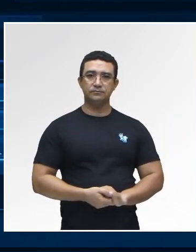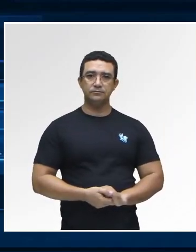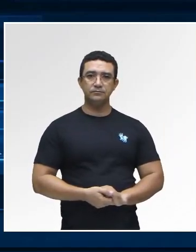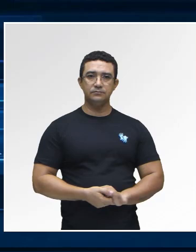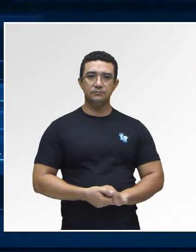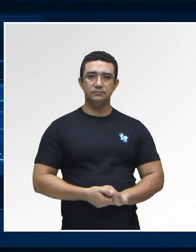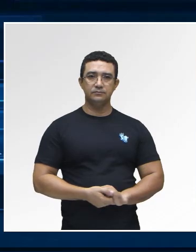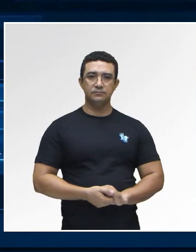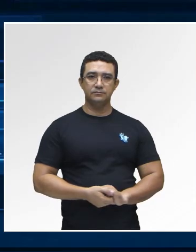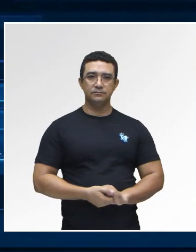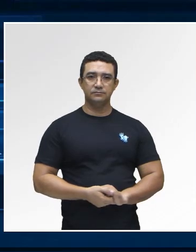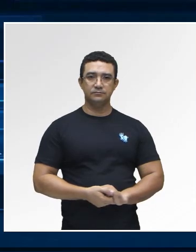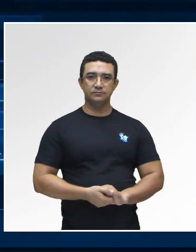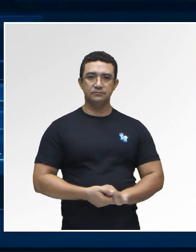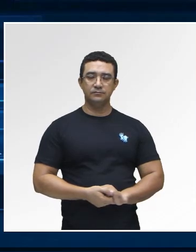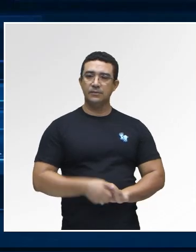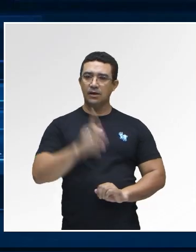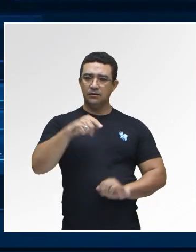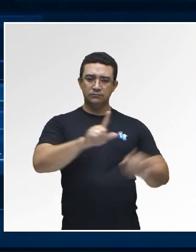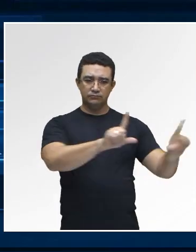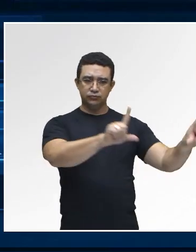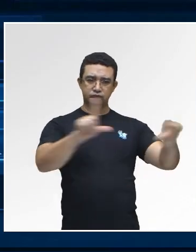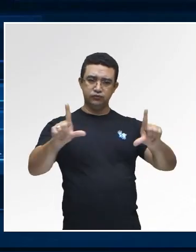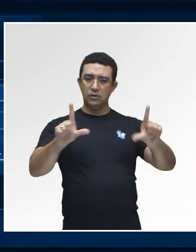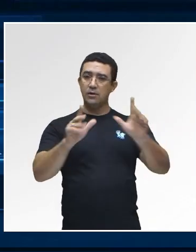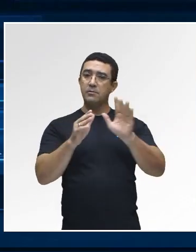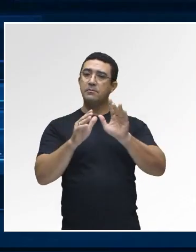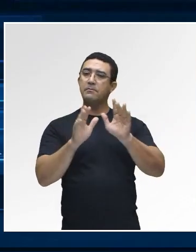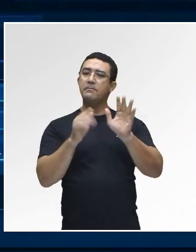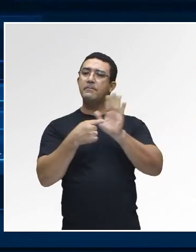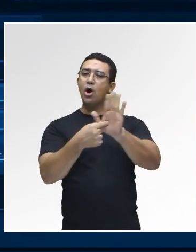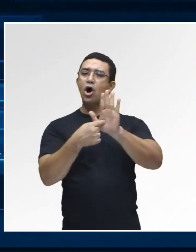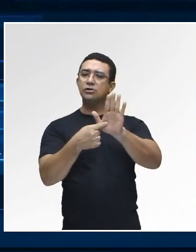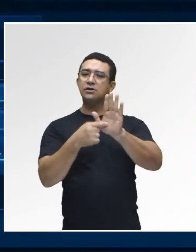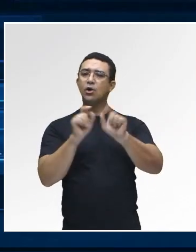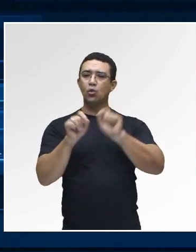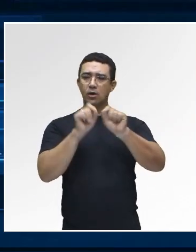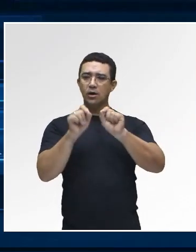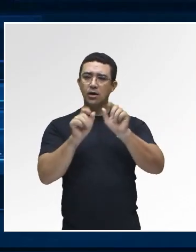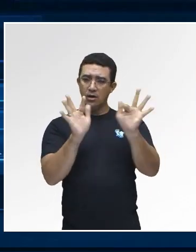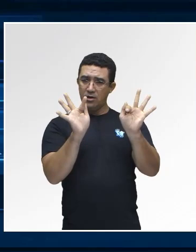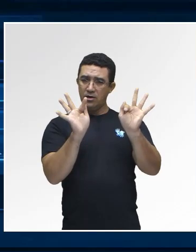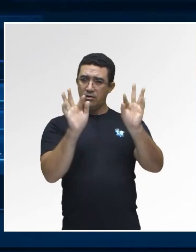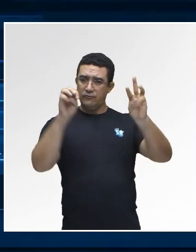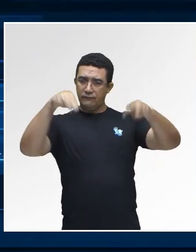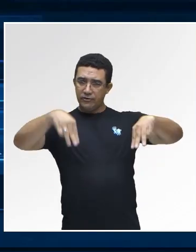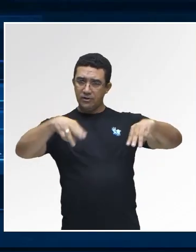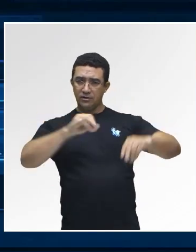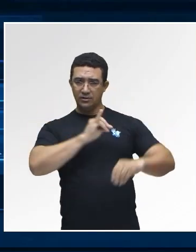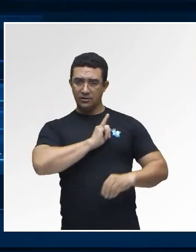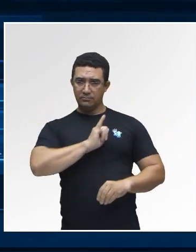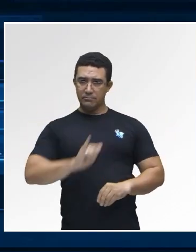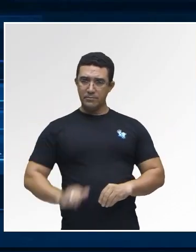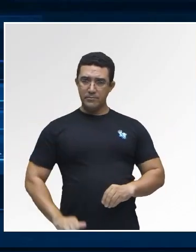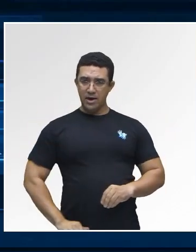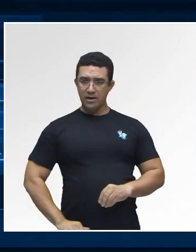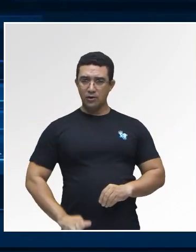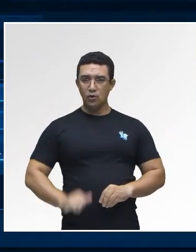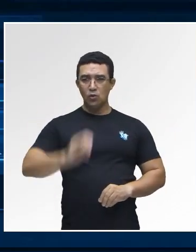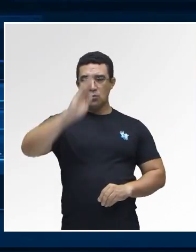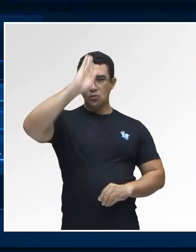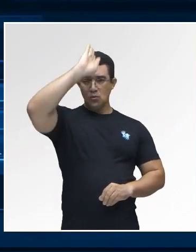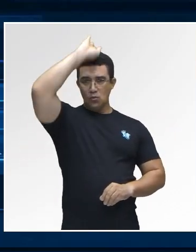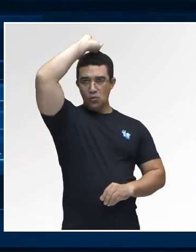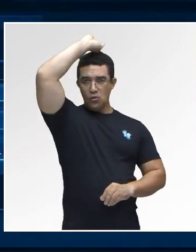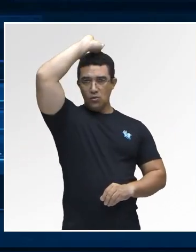uma iconografia que mostra o fim do Império Romano. Vale ressaltá-lo, gente, que esse fim do Império Romano é o fim do Império